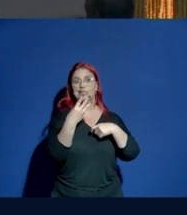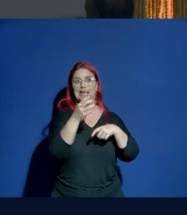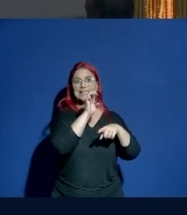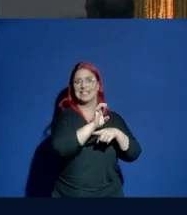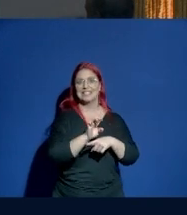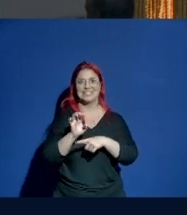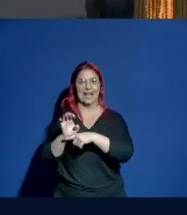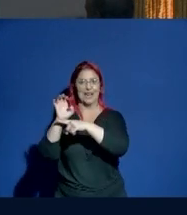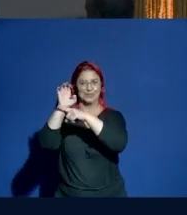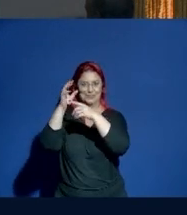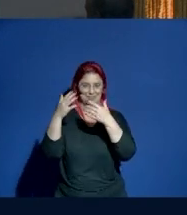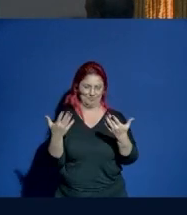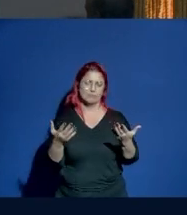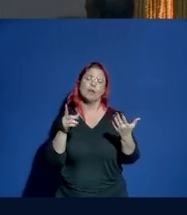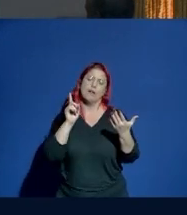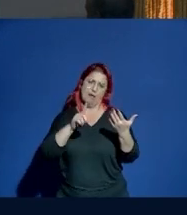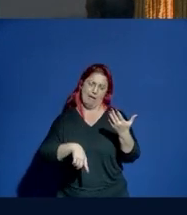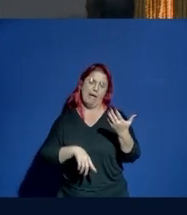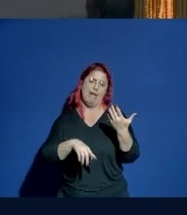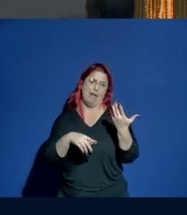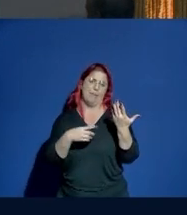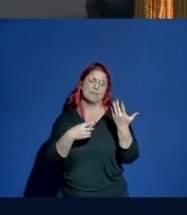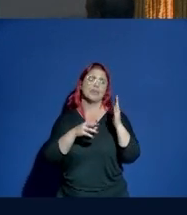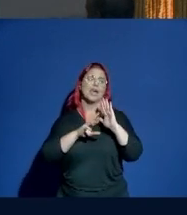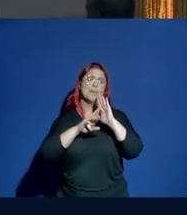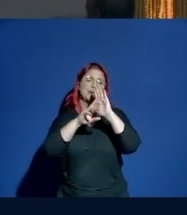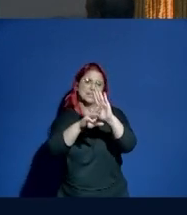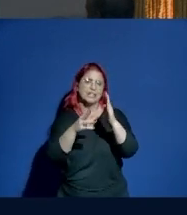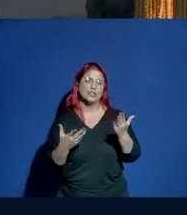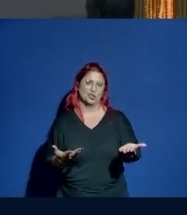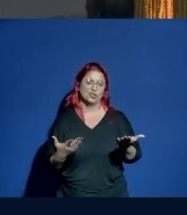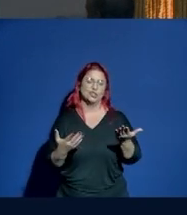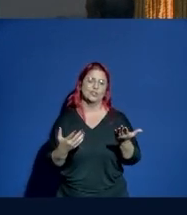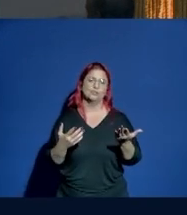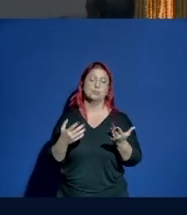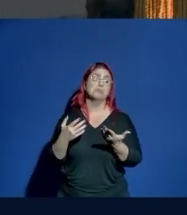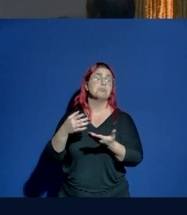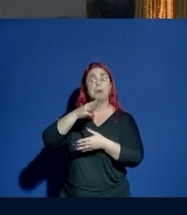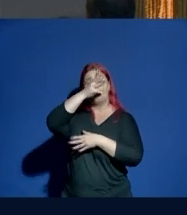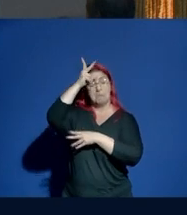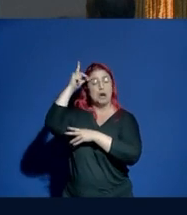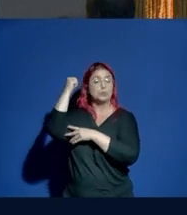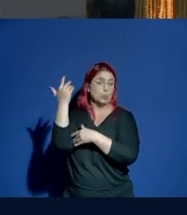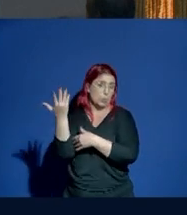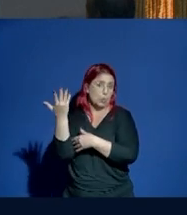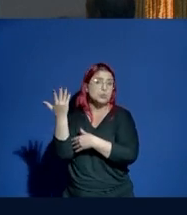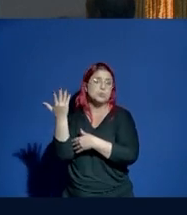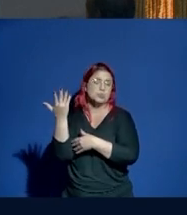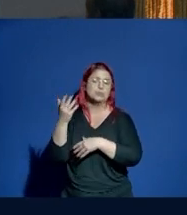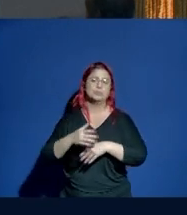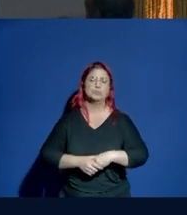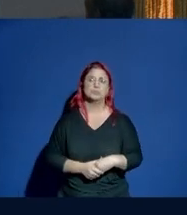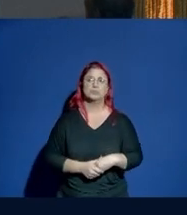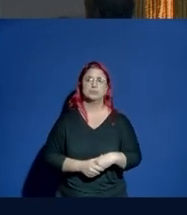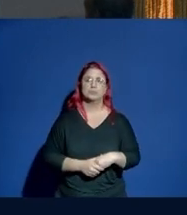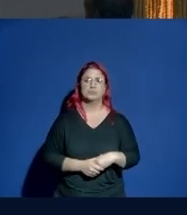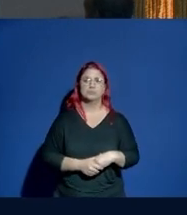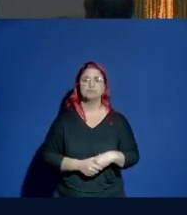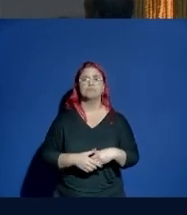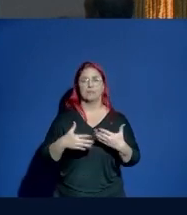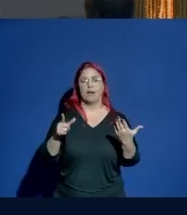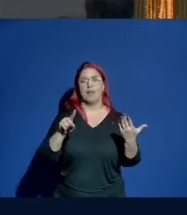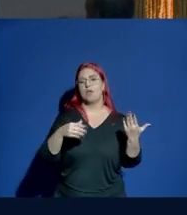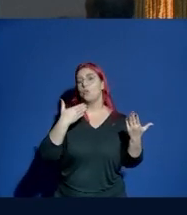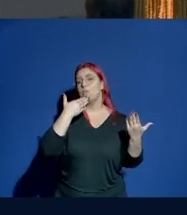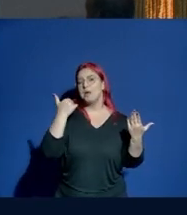que são representativos Mato Grosso Talvez seja talvez não seguramente nós somos hoje o melhor